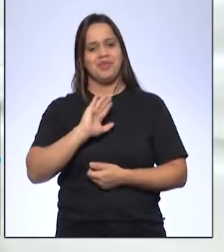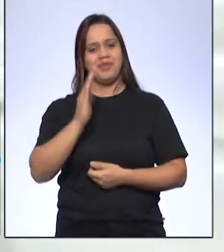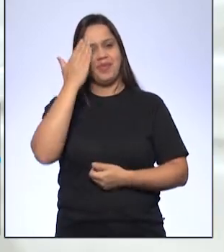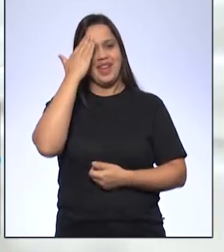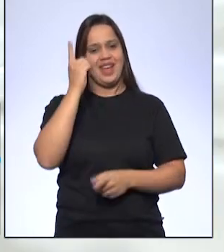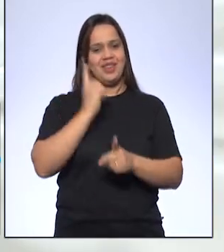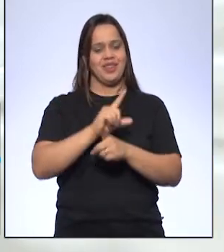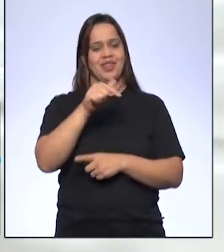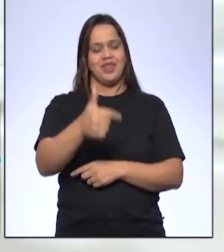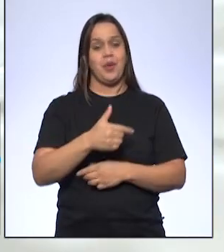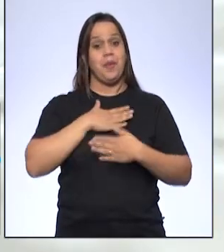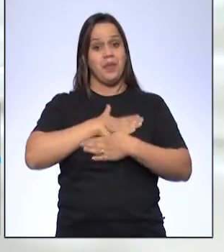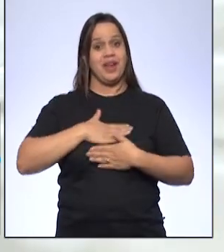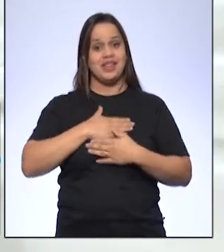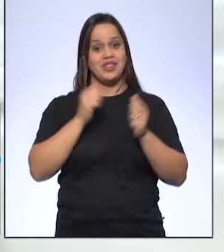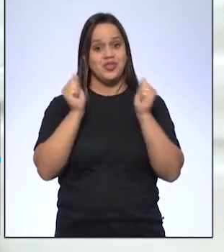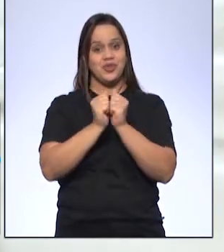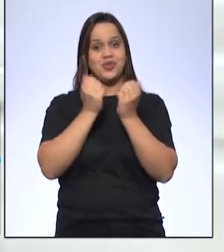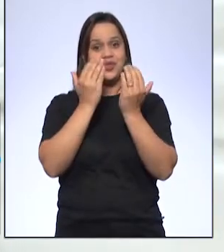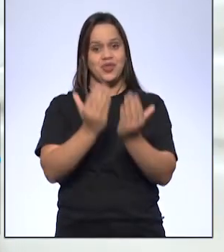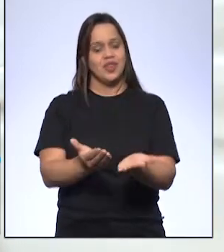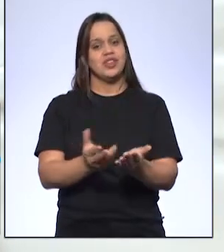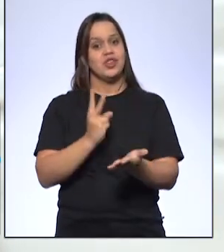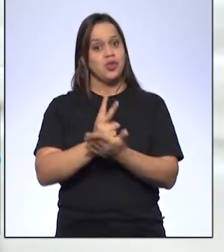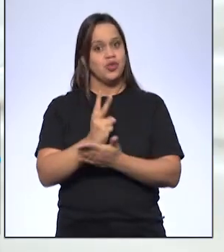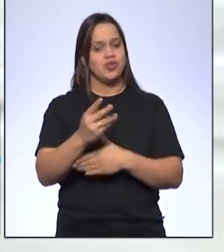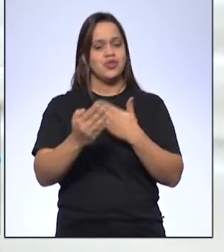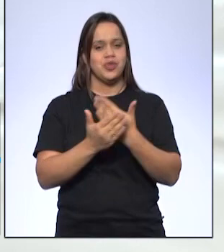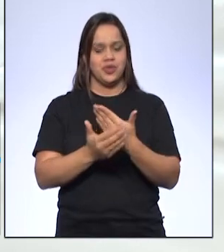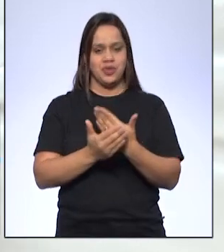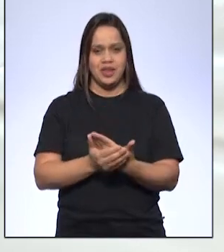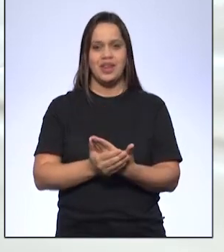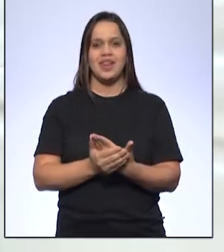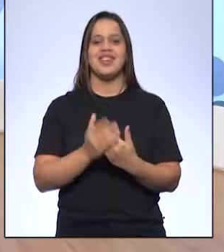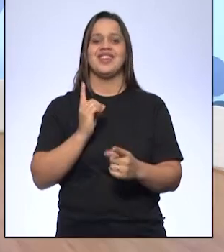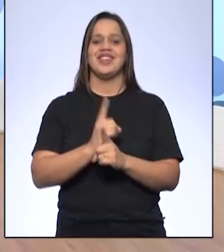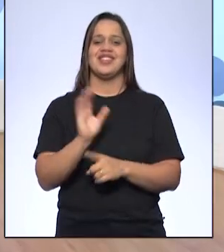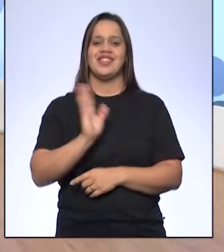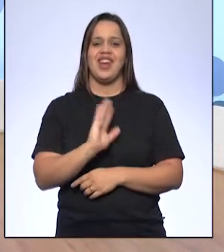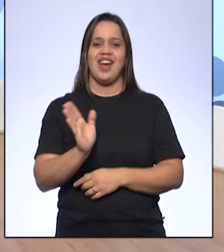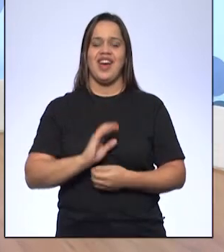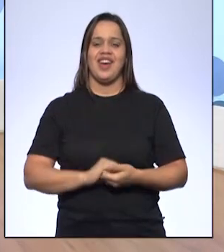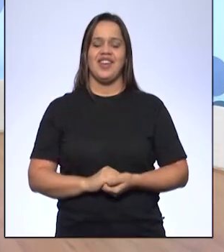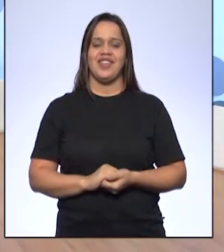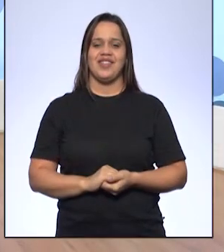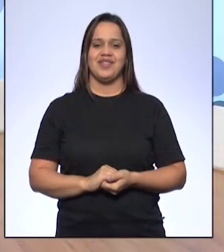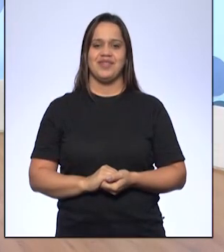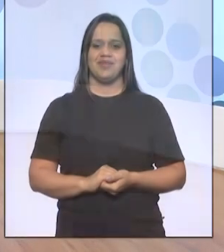a próxima. Foi um prazer estar aqui com vocês. Continue os estudos. Até mais. Tchau, tchau.